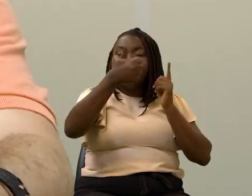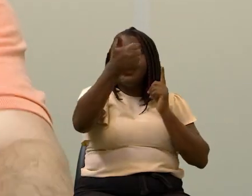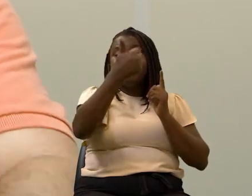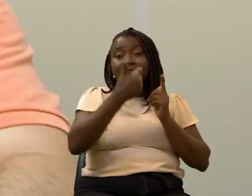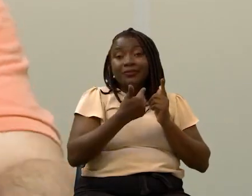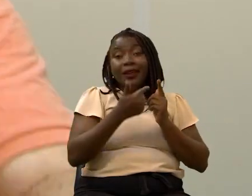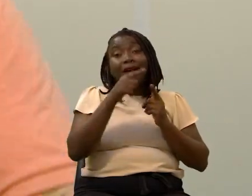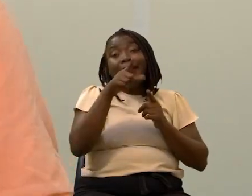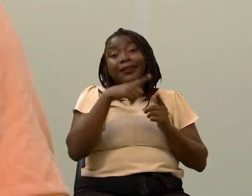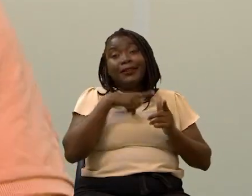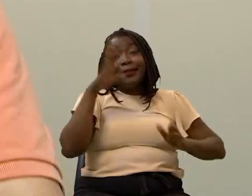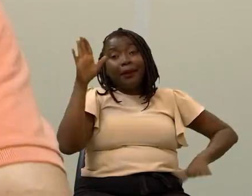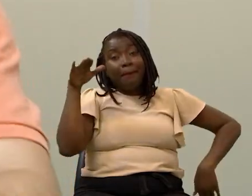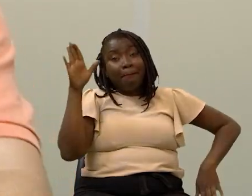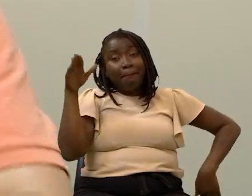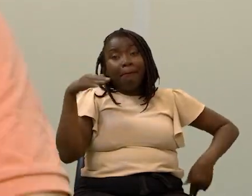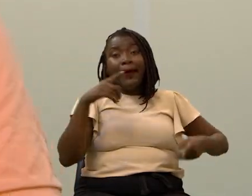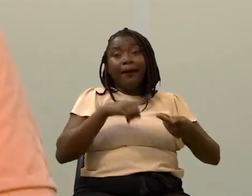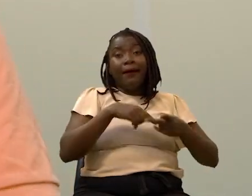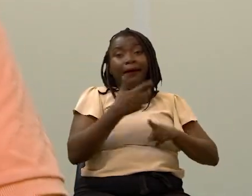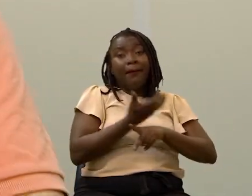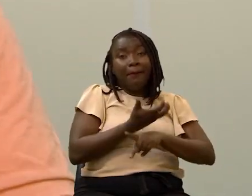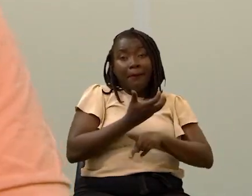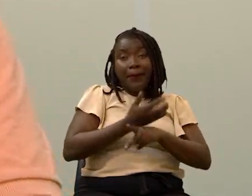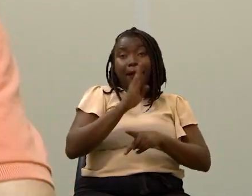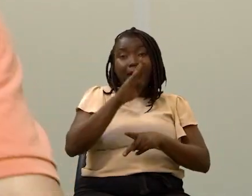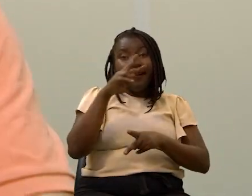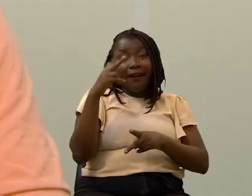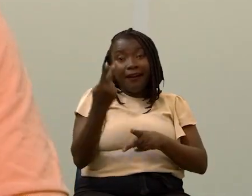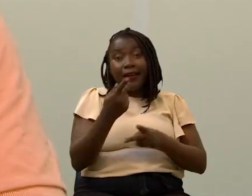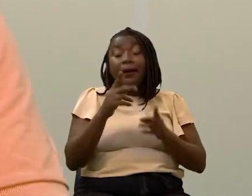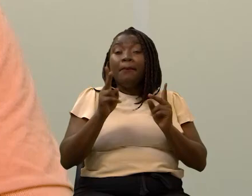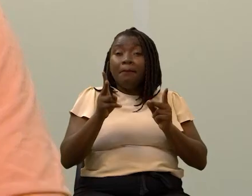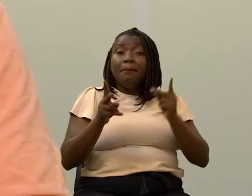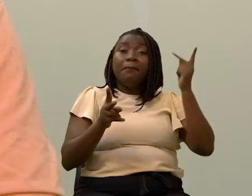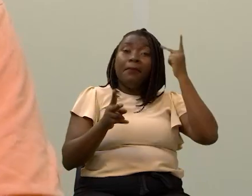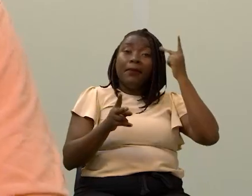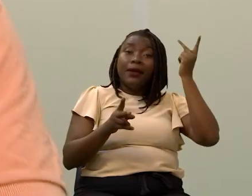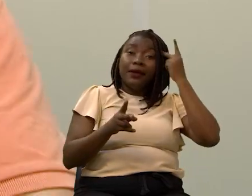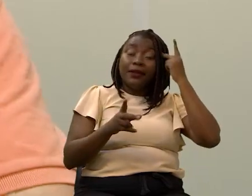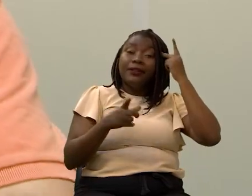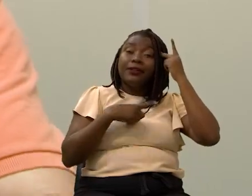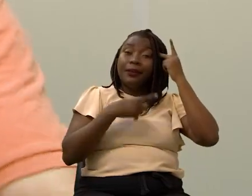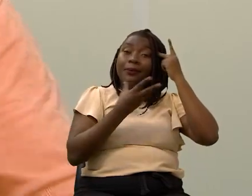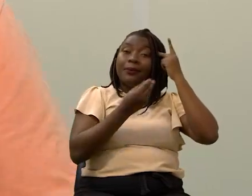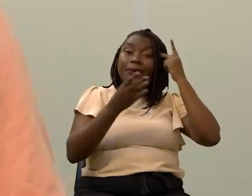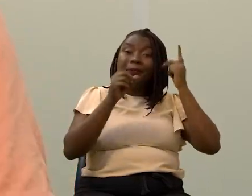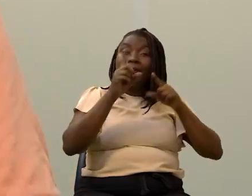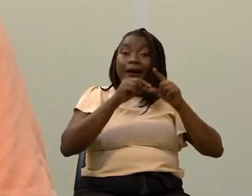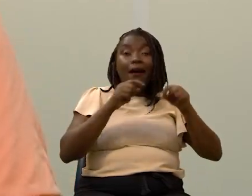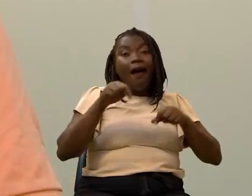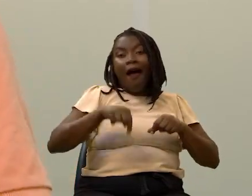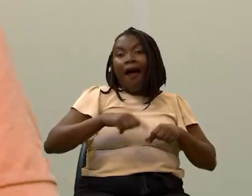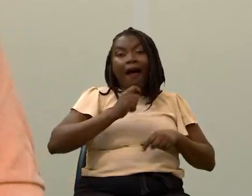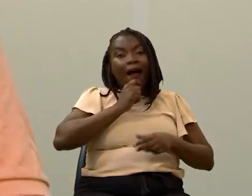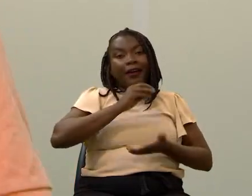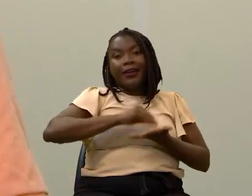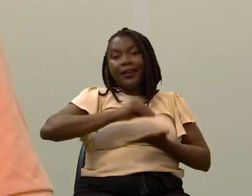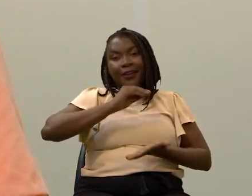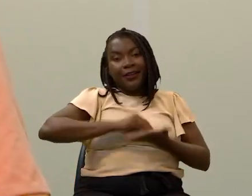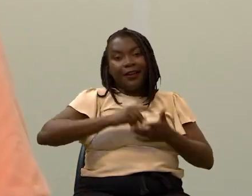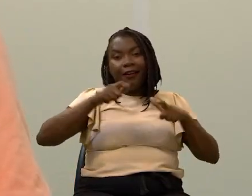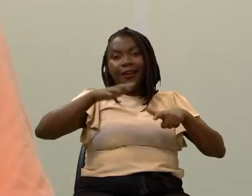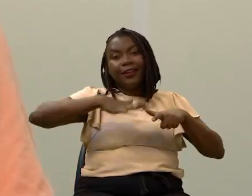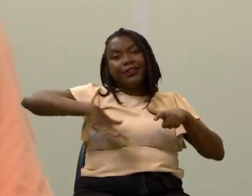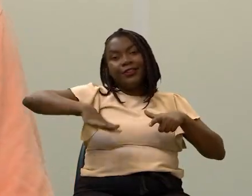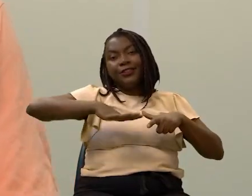opções de lazer gratuito. E lá, você tem a praia, as praças em BH, mesmo São Paulo, você tem muita. Aqui a gente não